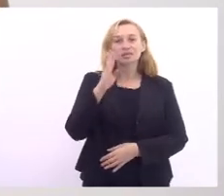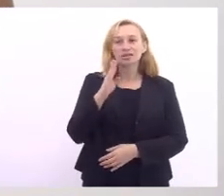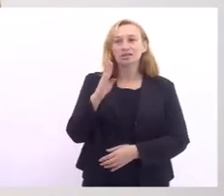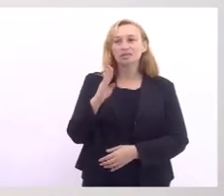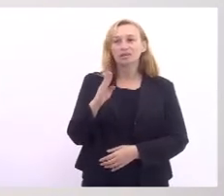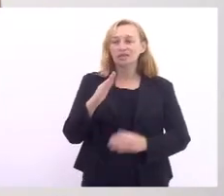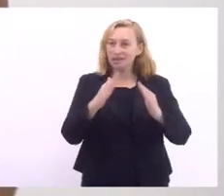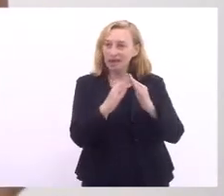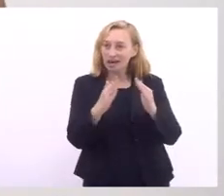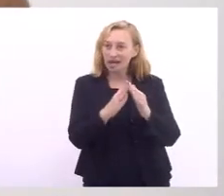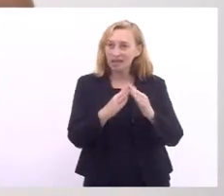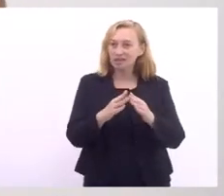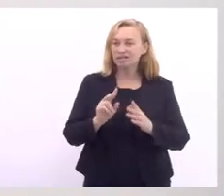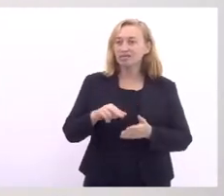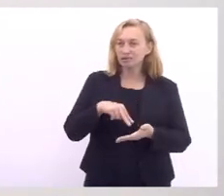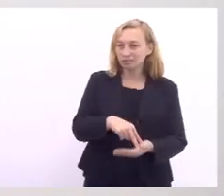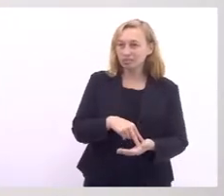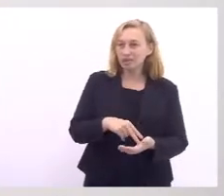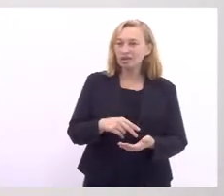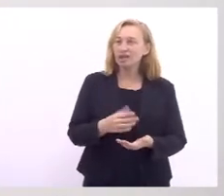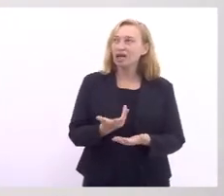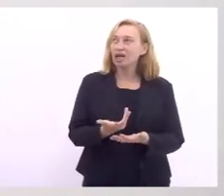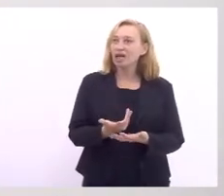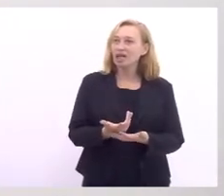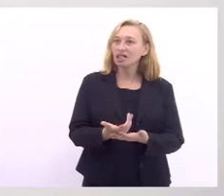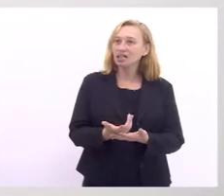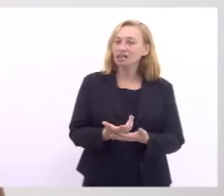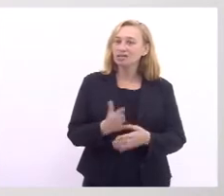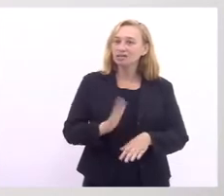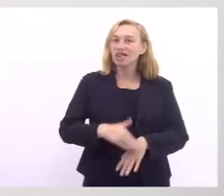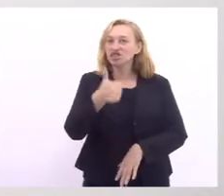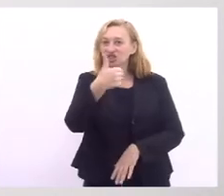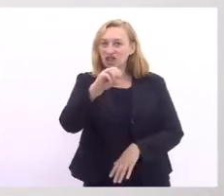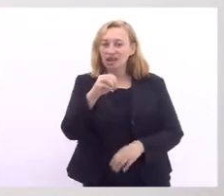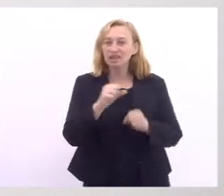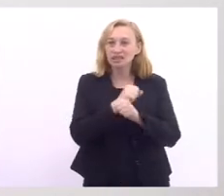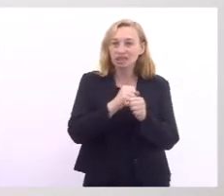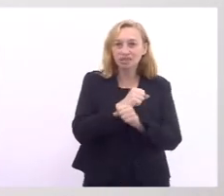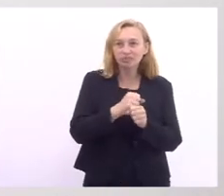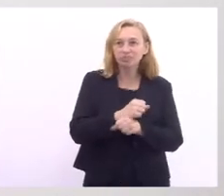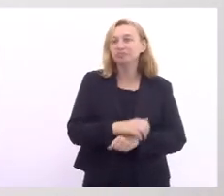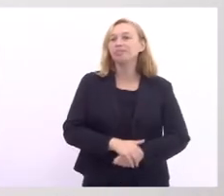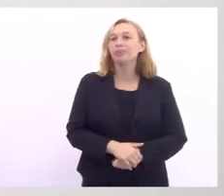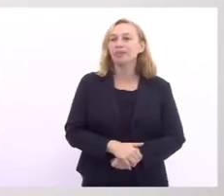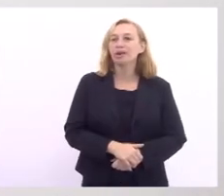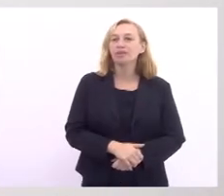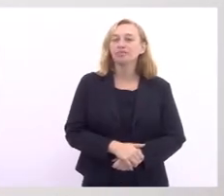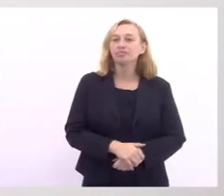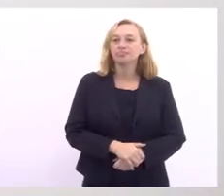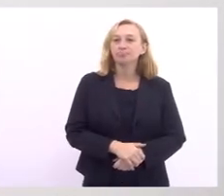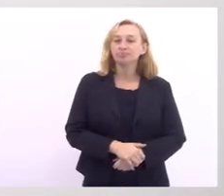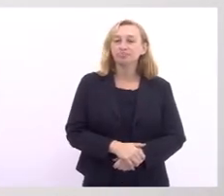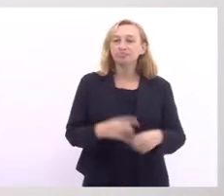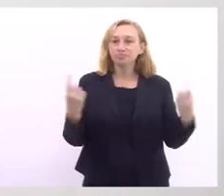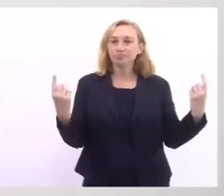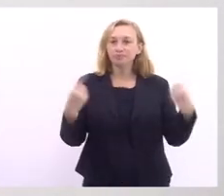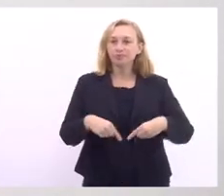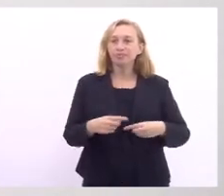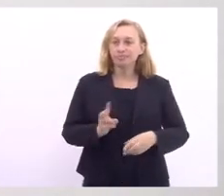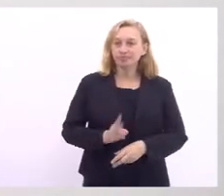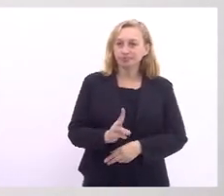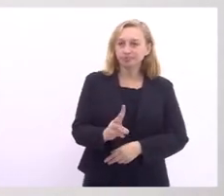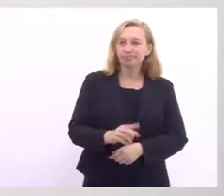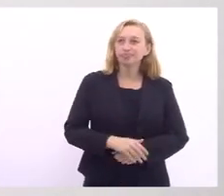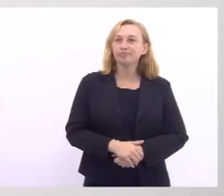para que essa casa permaneça de pé para um círculo ainda de mais dez anos nessa eu acho que é nesse desafio que a gente